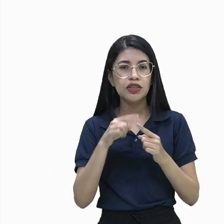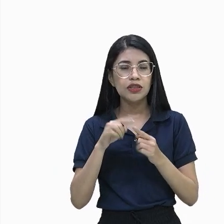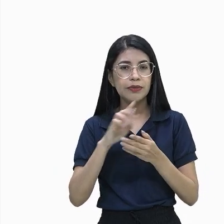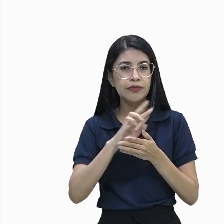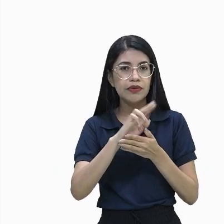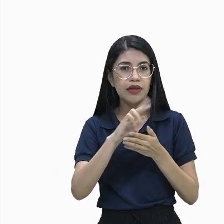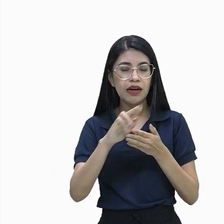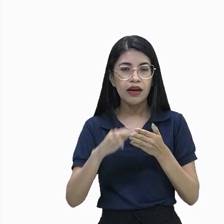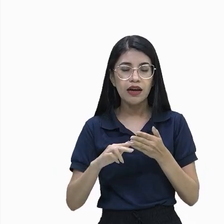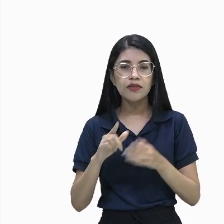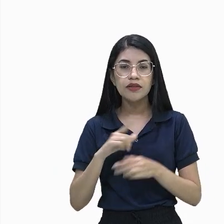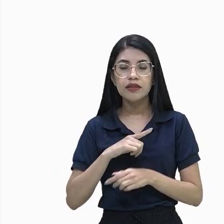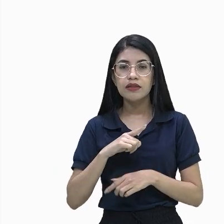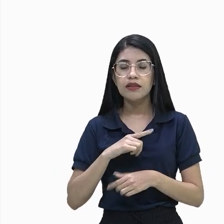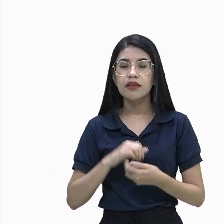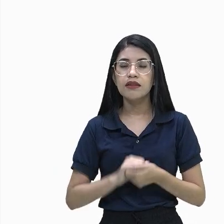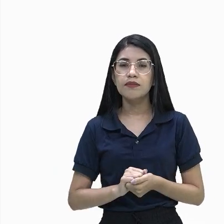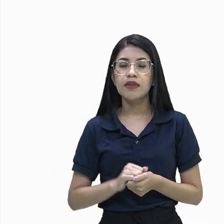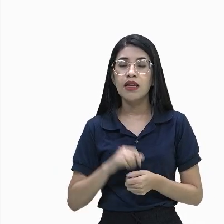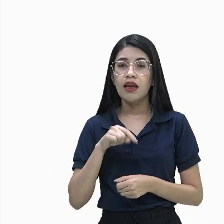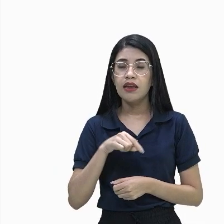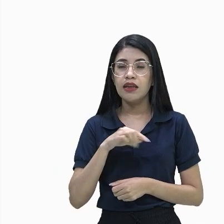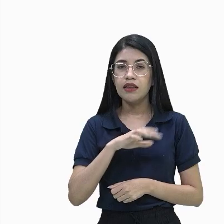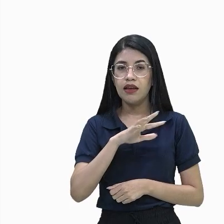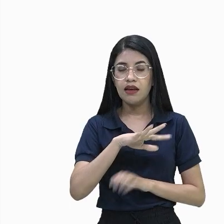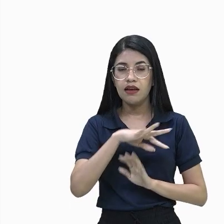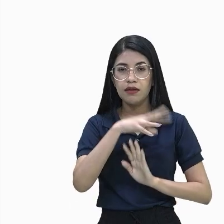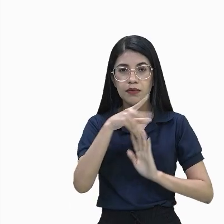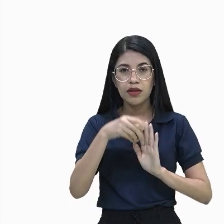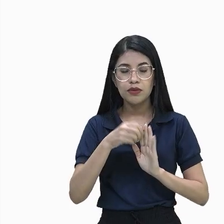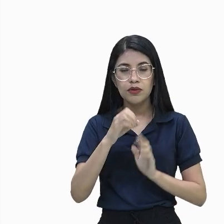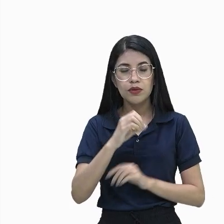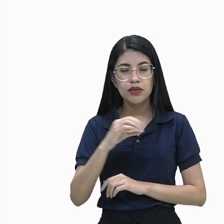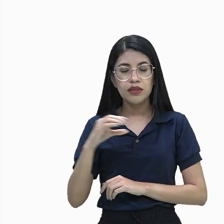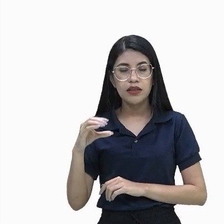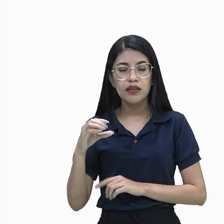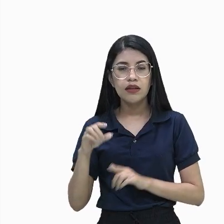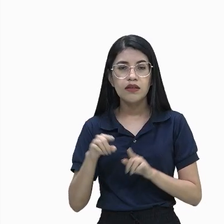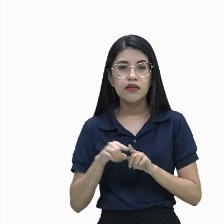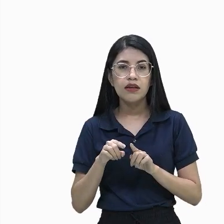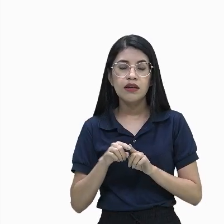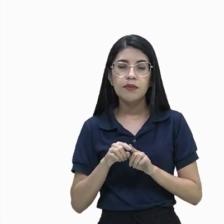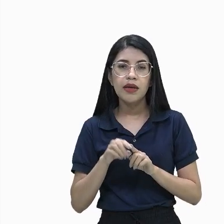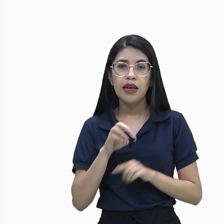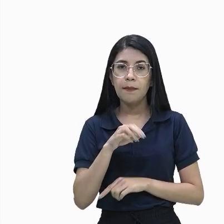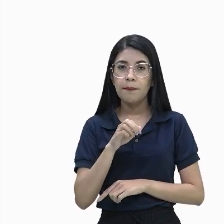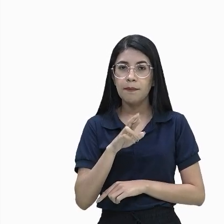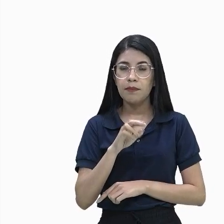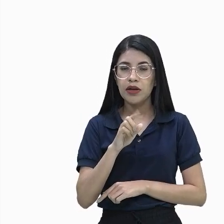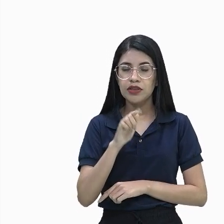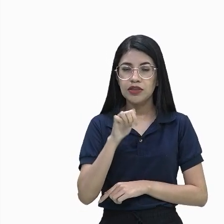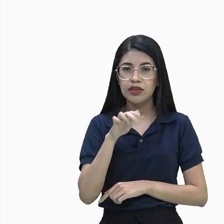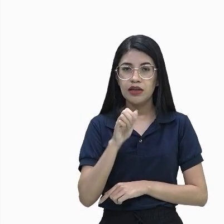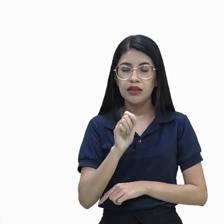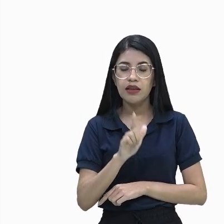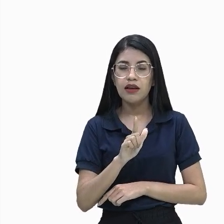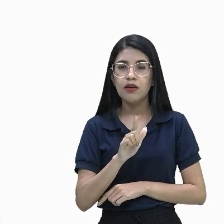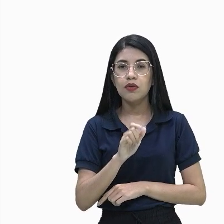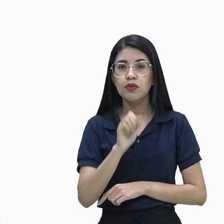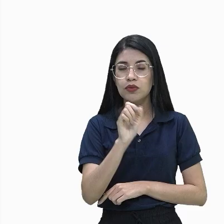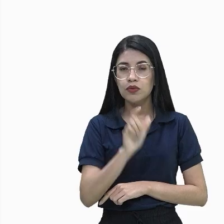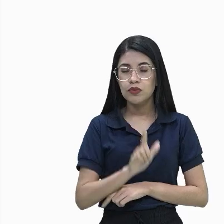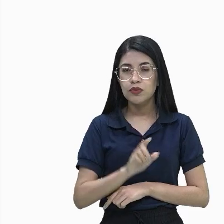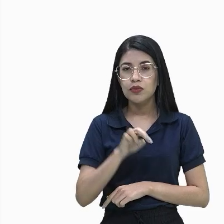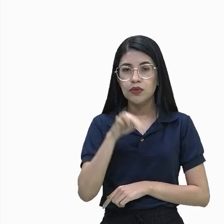tipos de depressões aí da Amazônia Ocidental, a marginal norte amazônica, a marginal sul amazônica,